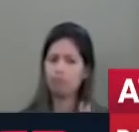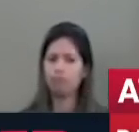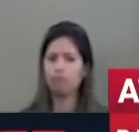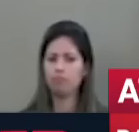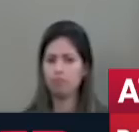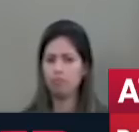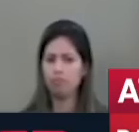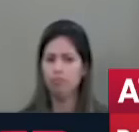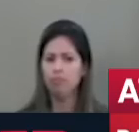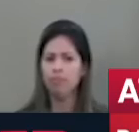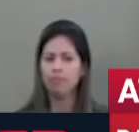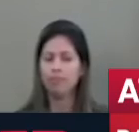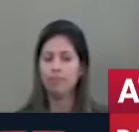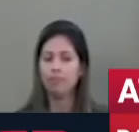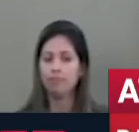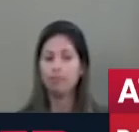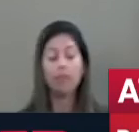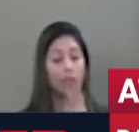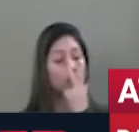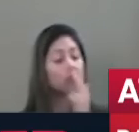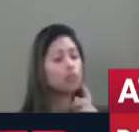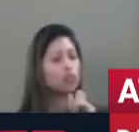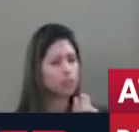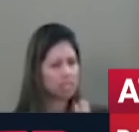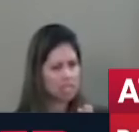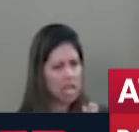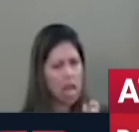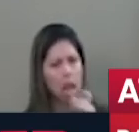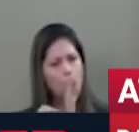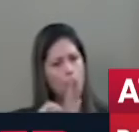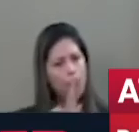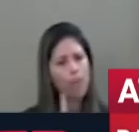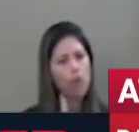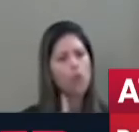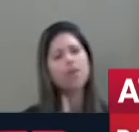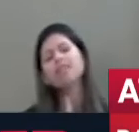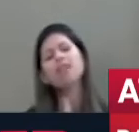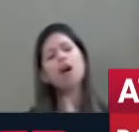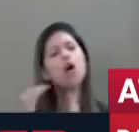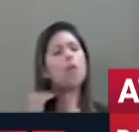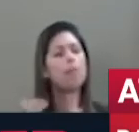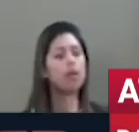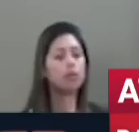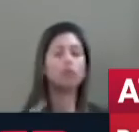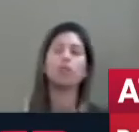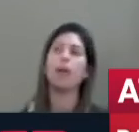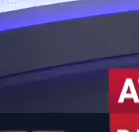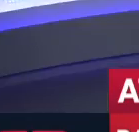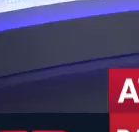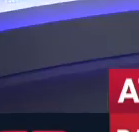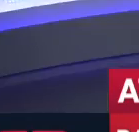chegar ao ponto de bloquear contas bancárias, bloquear tomar celular, bloquear rede social.